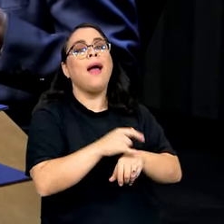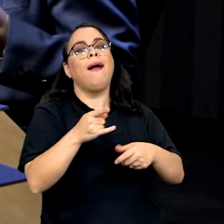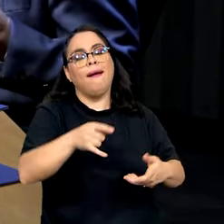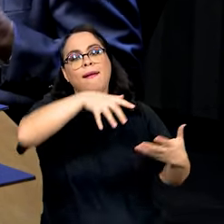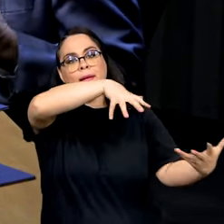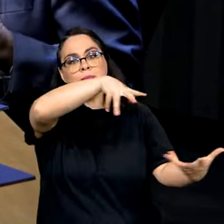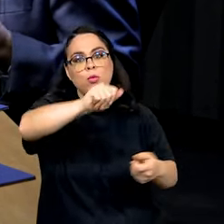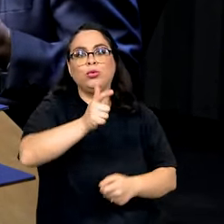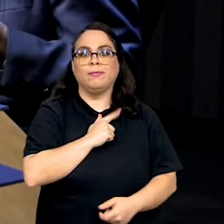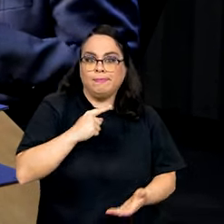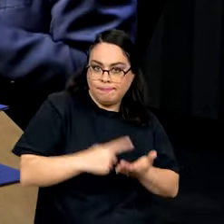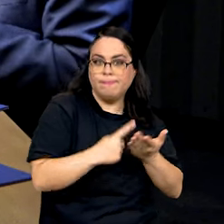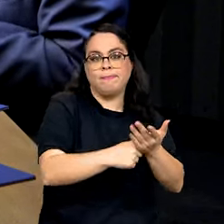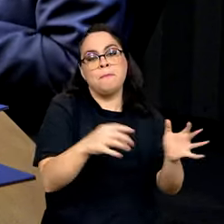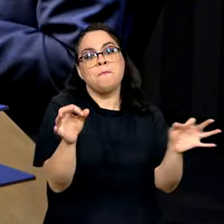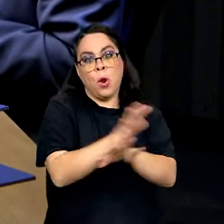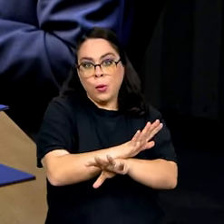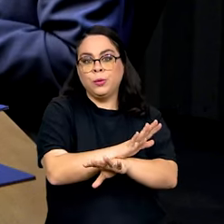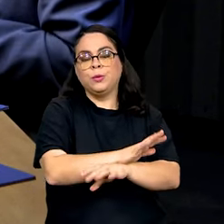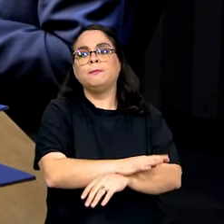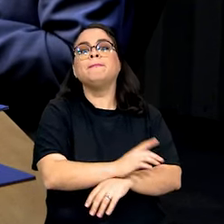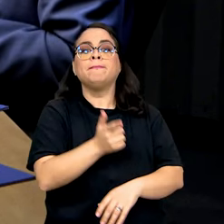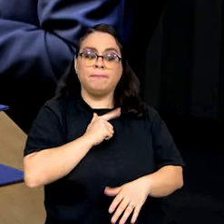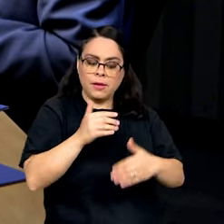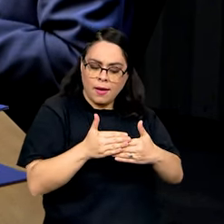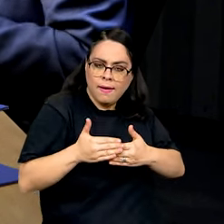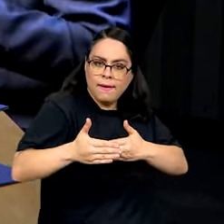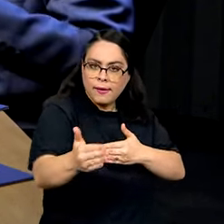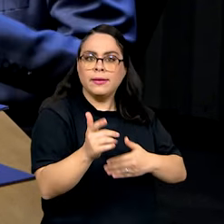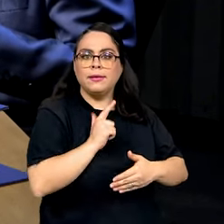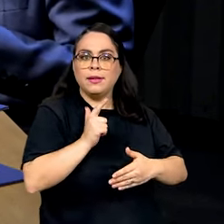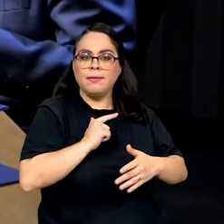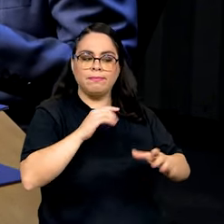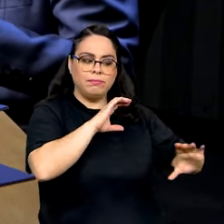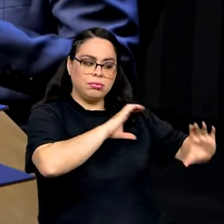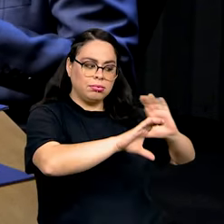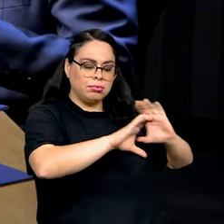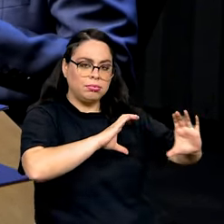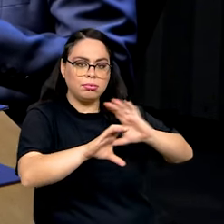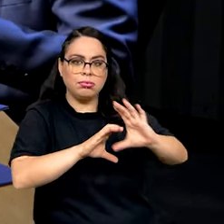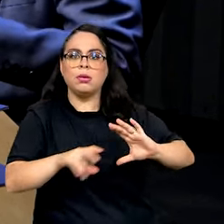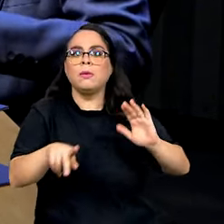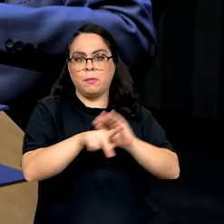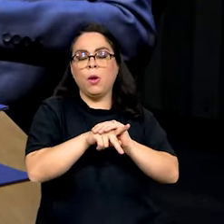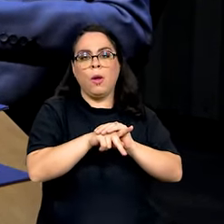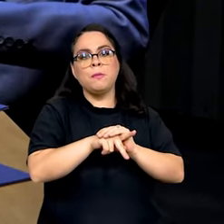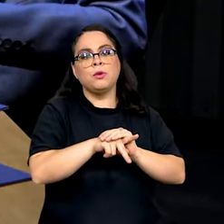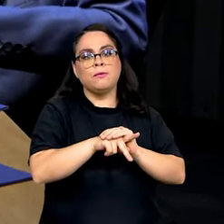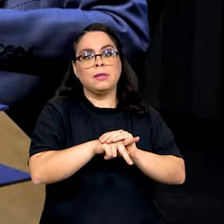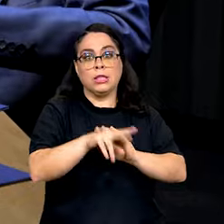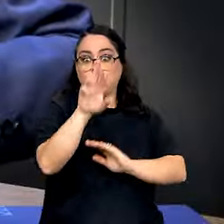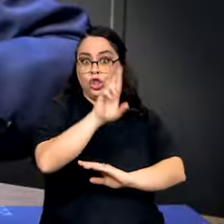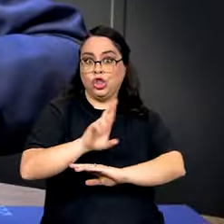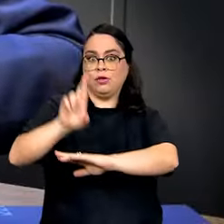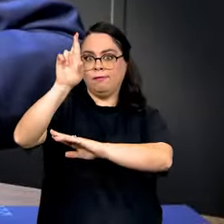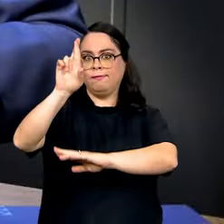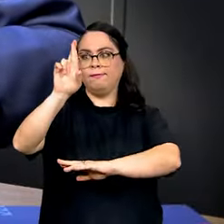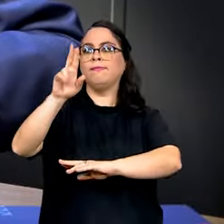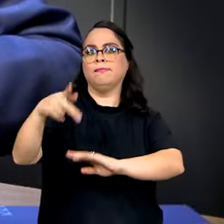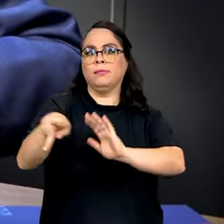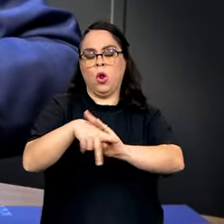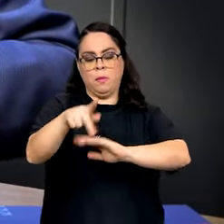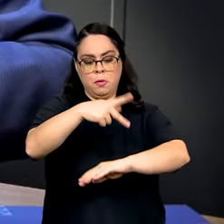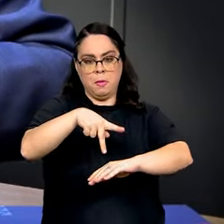o mundo já tem um compromisso e a partir daí nós passamos a dialogar dialogar com chefes de